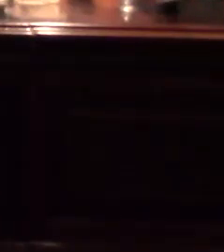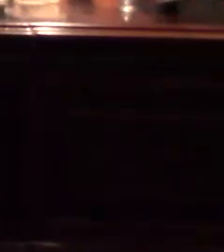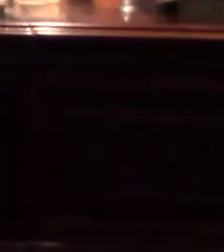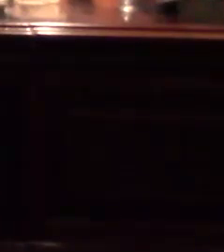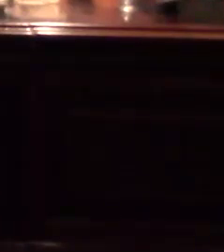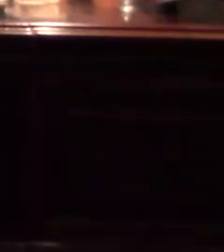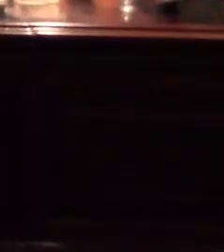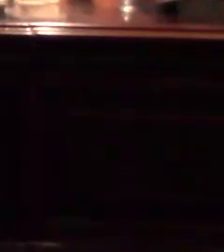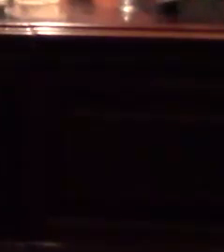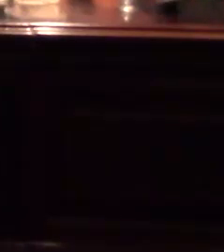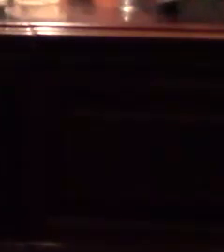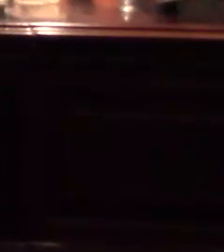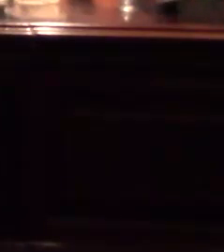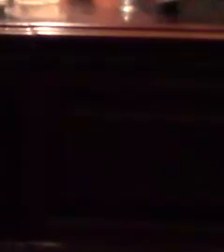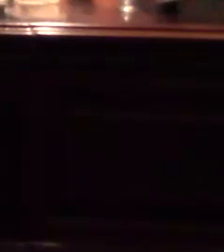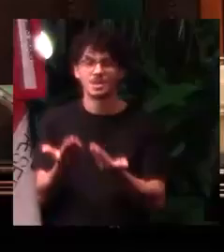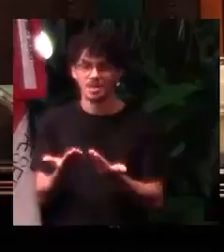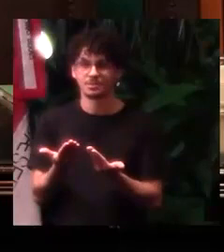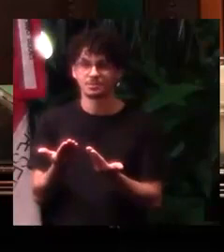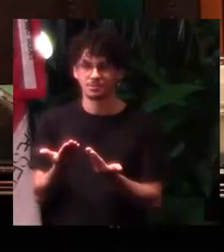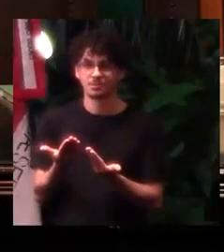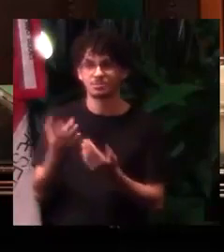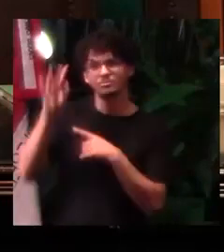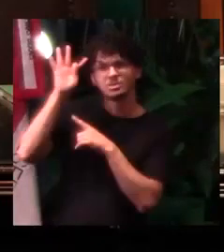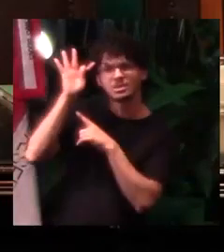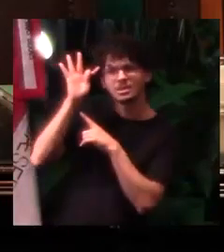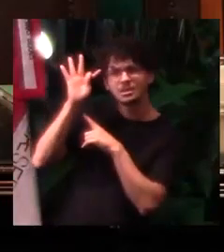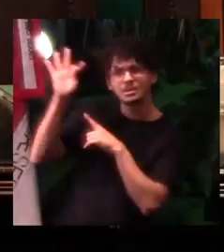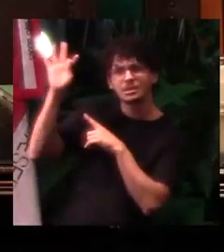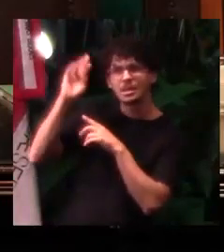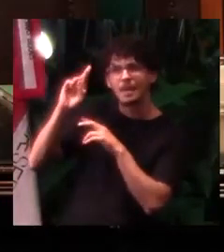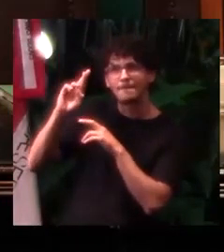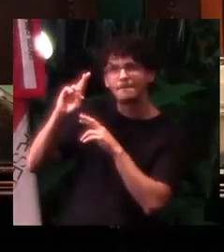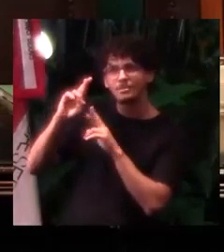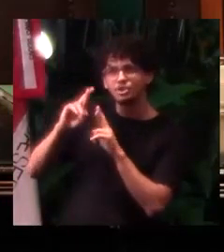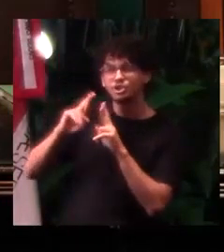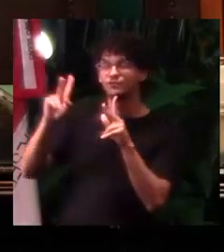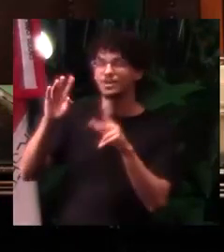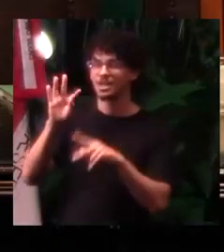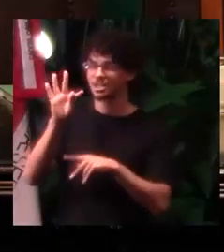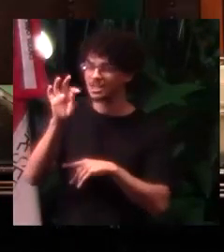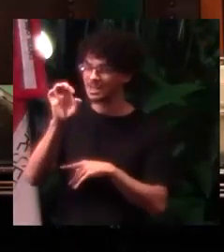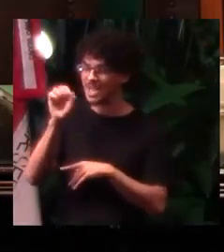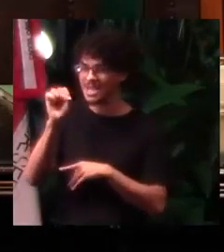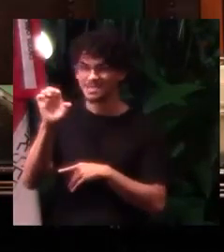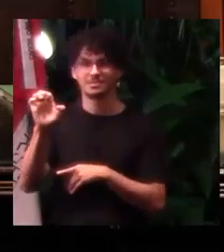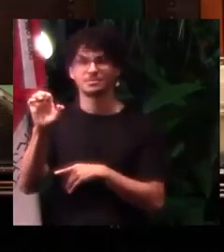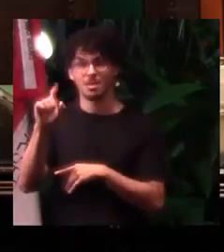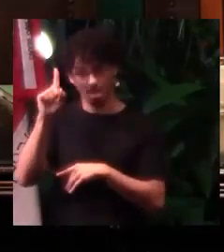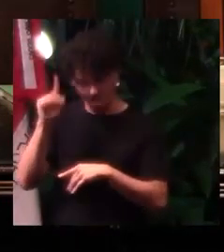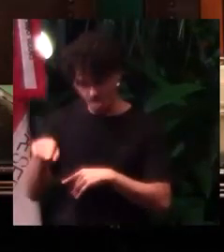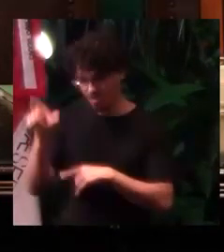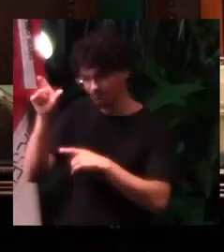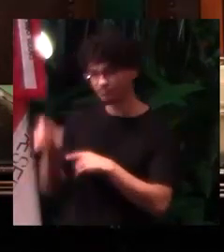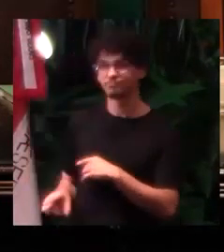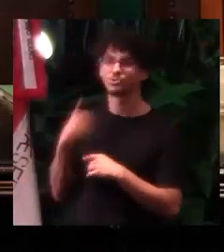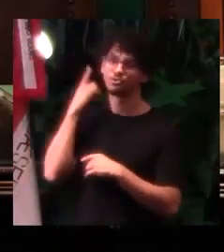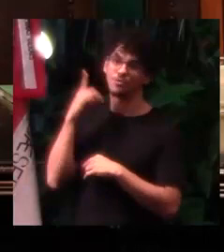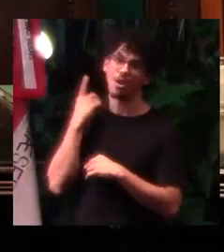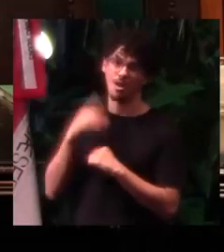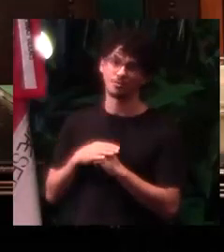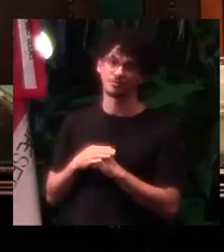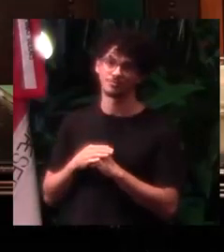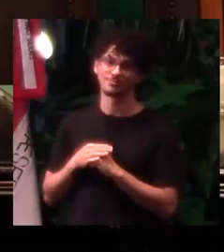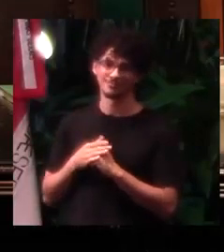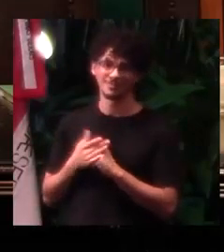leva as novidades, muitas vezes são os postulantes. Né? O judiciário ele não fala